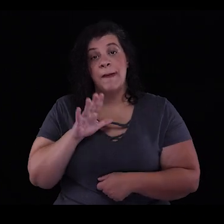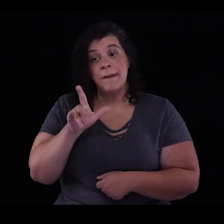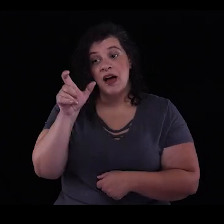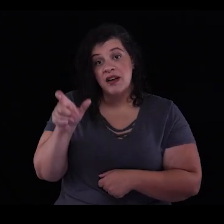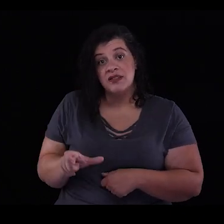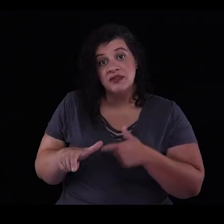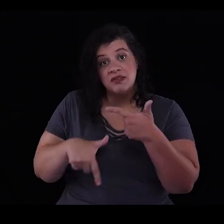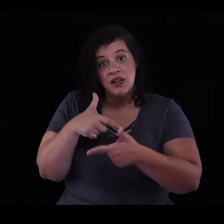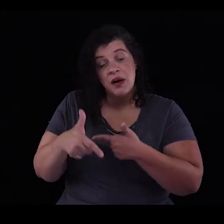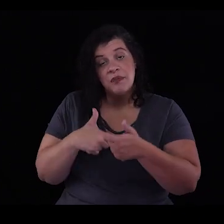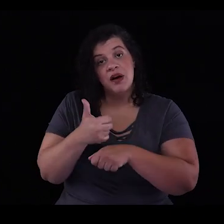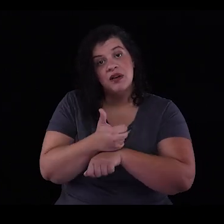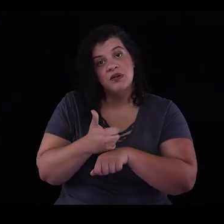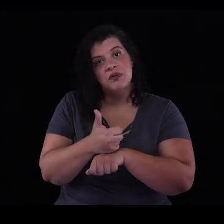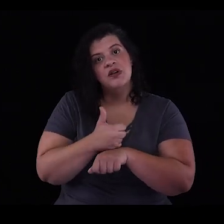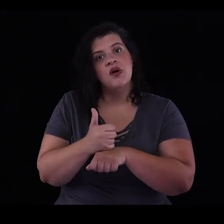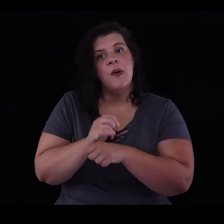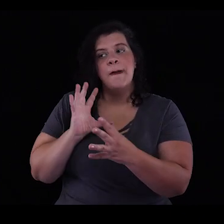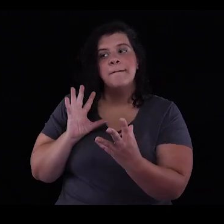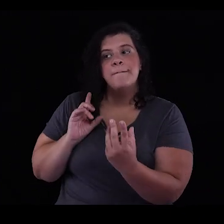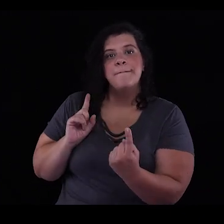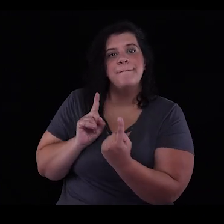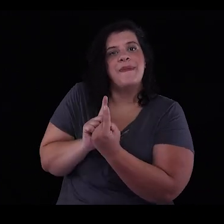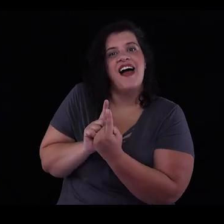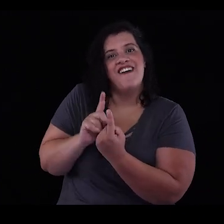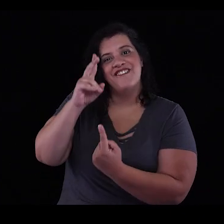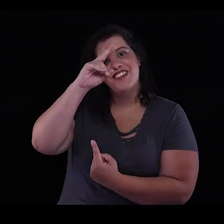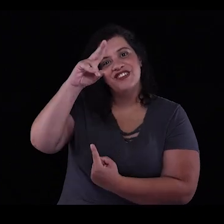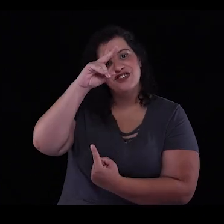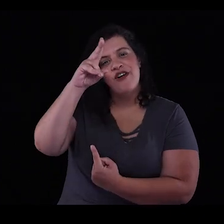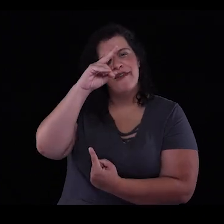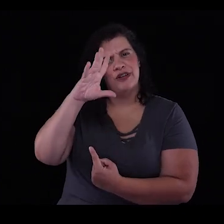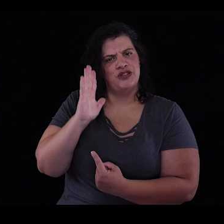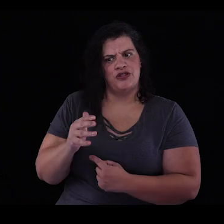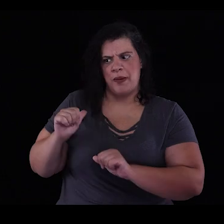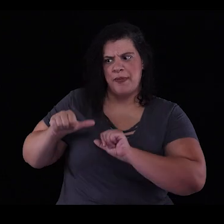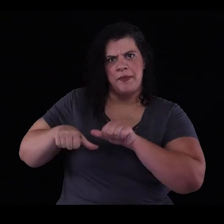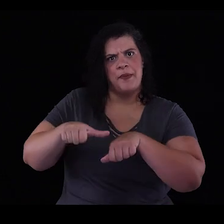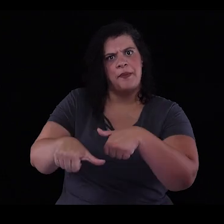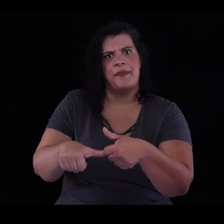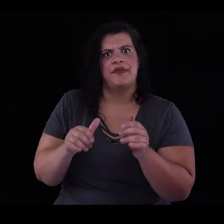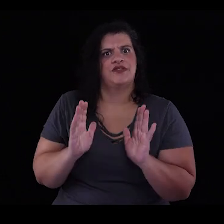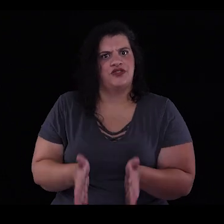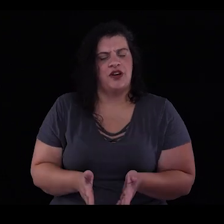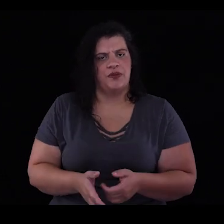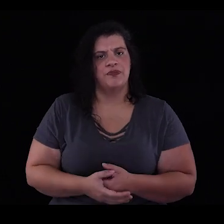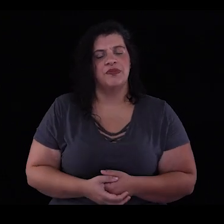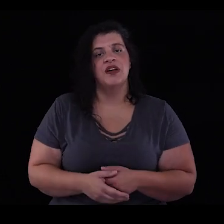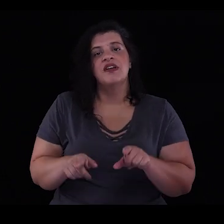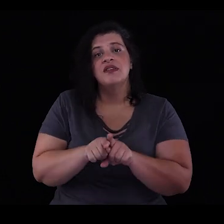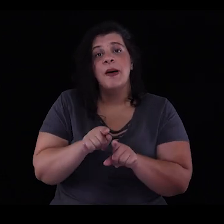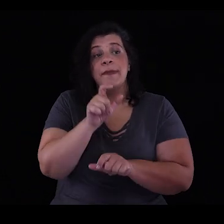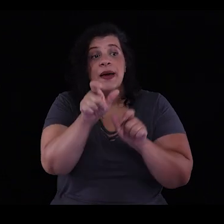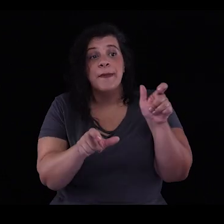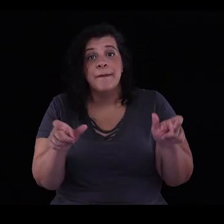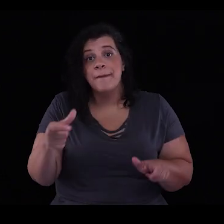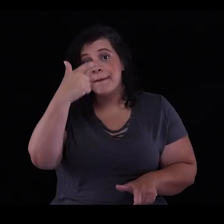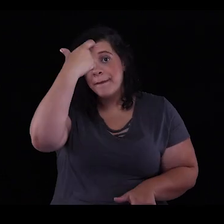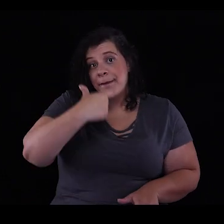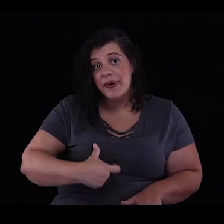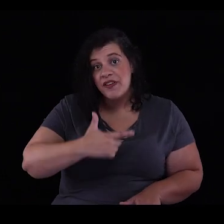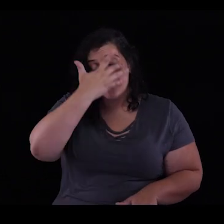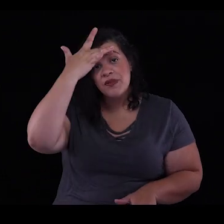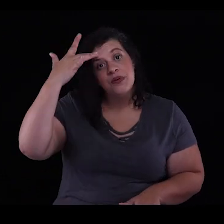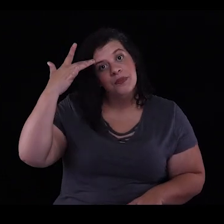uma profissão que, na sua breve história, já mudou bastante. Inclusive o perfil das pessoas